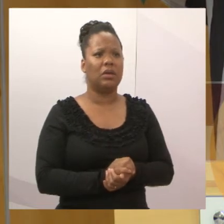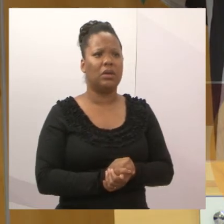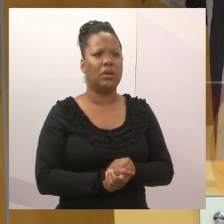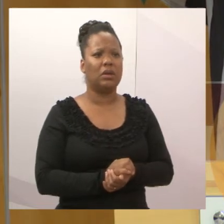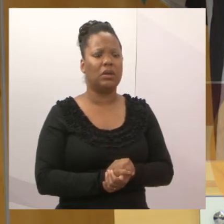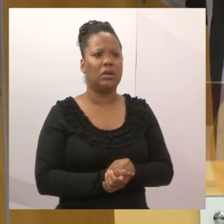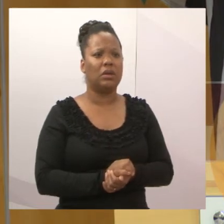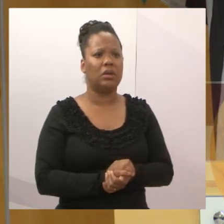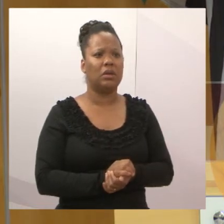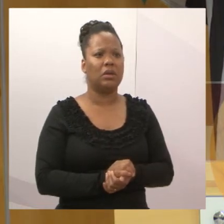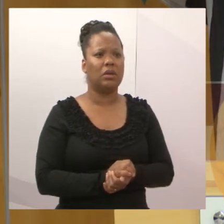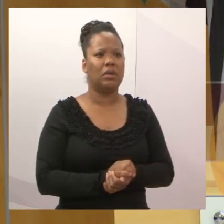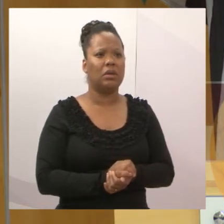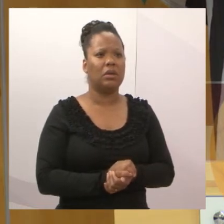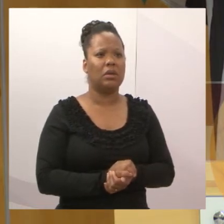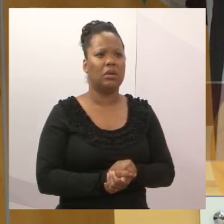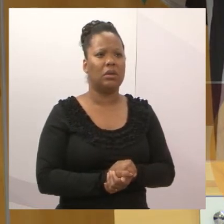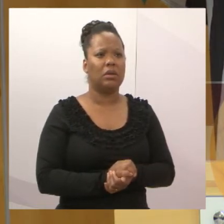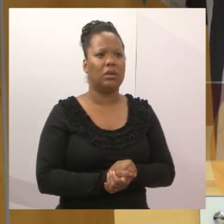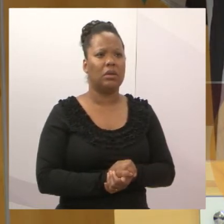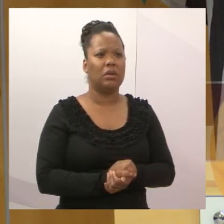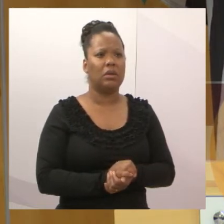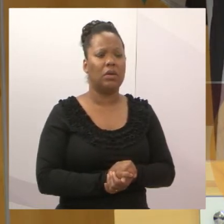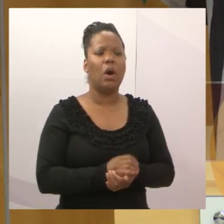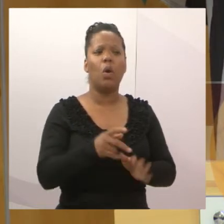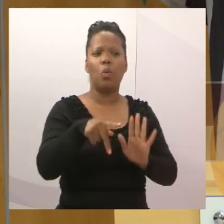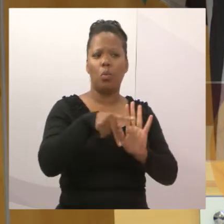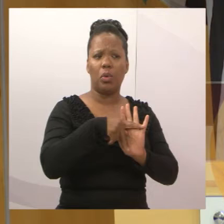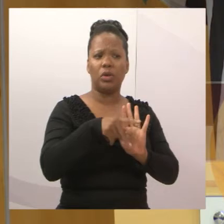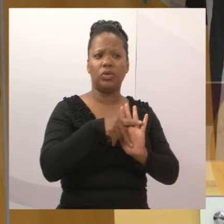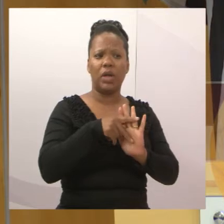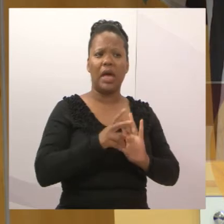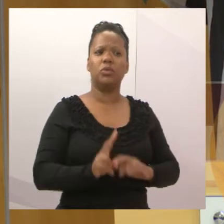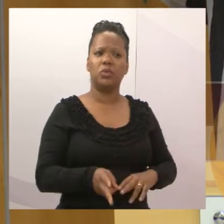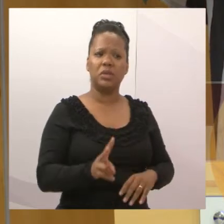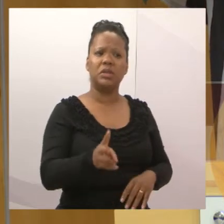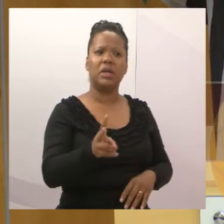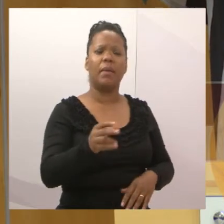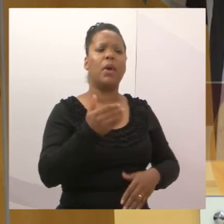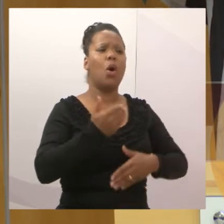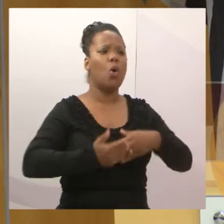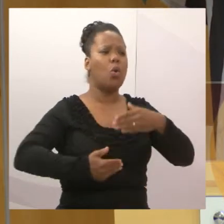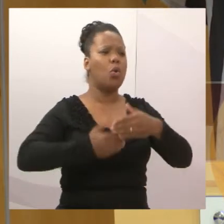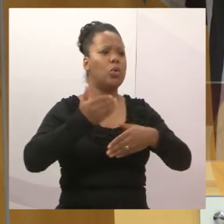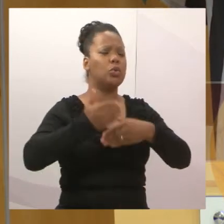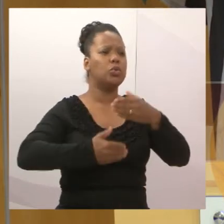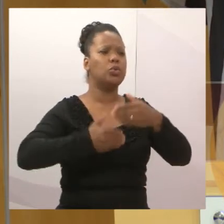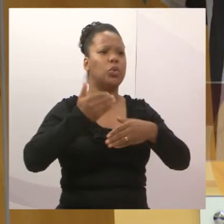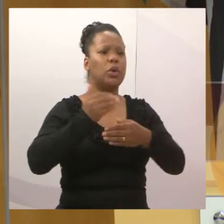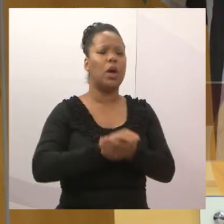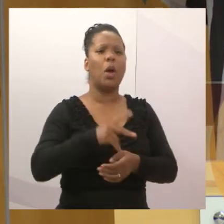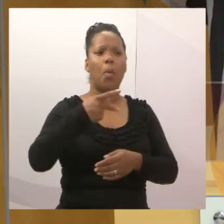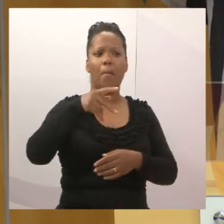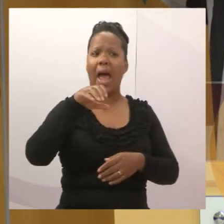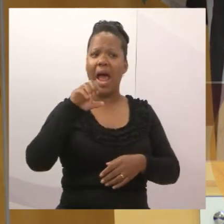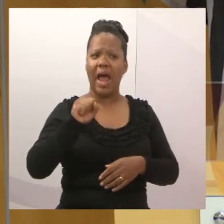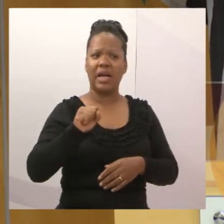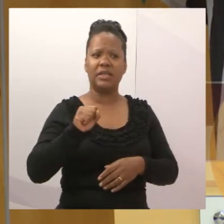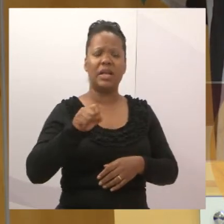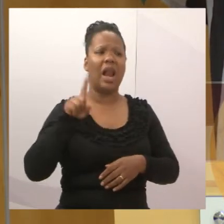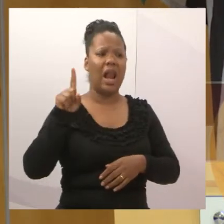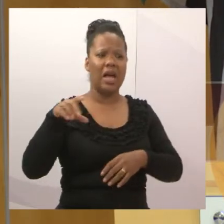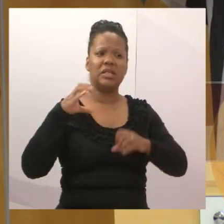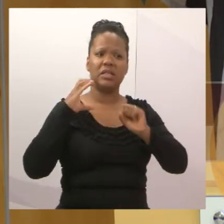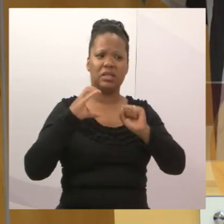essa intervenção. Eu acho que tem que manter o projeto inicial nosso, Paulinho, de construir o pronto-socorro lá no fundo da Santa Casa.